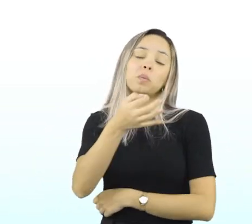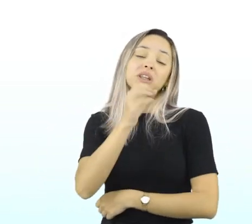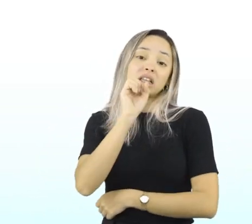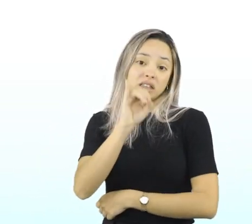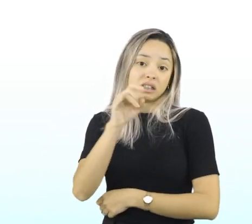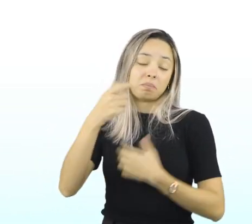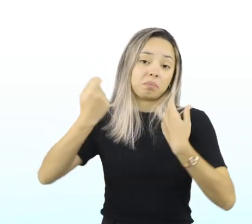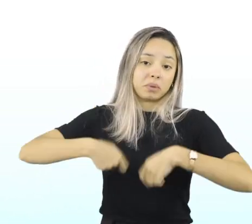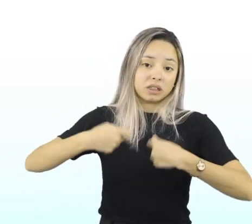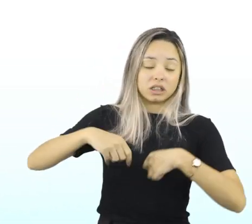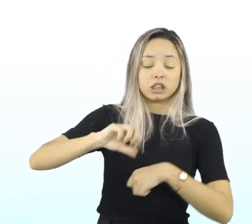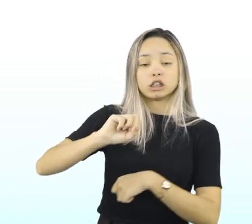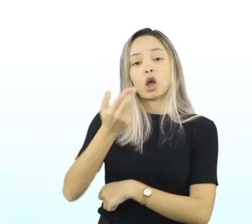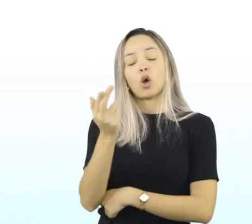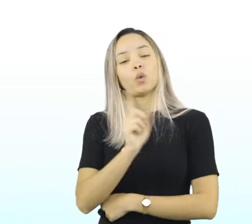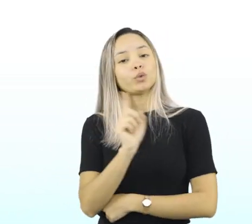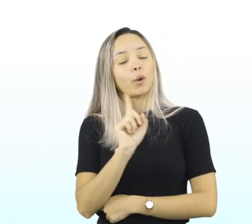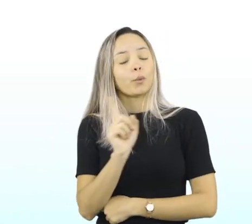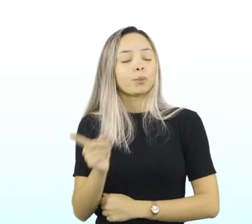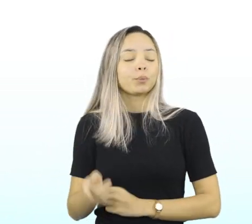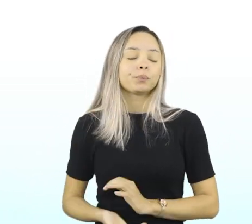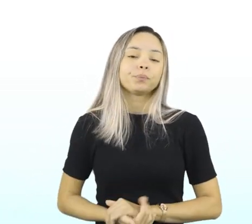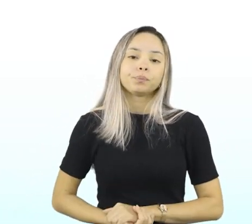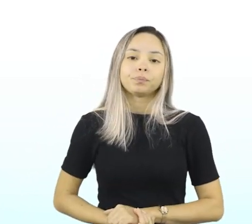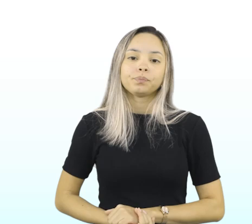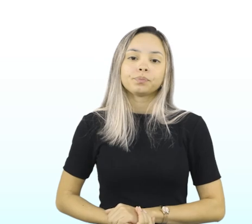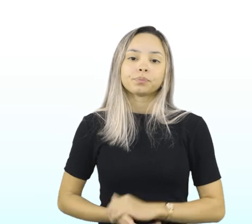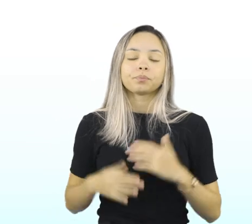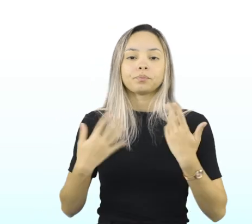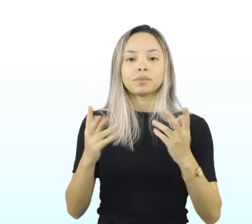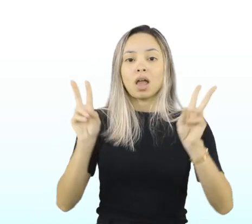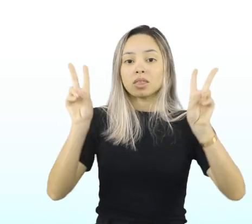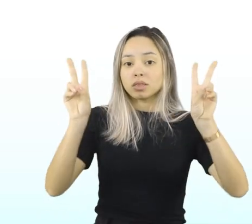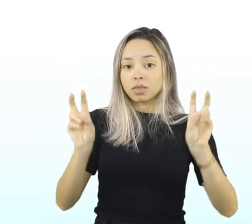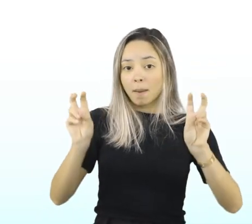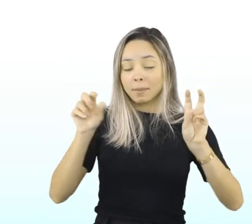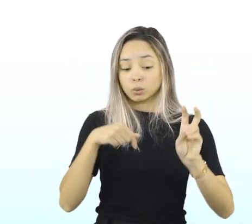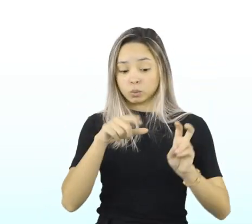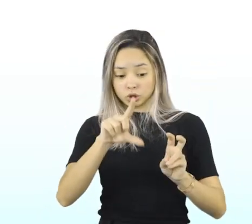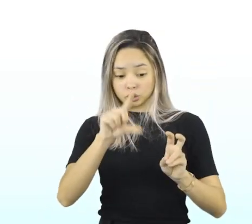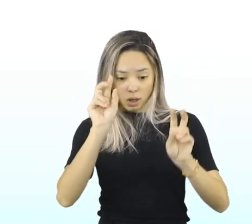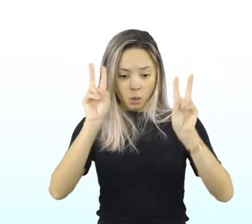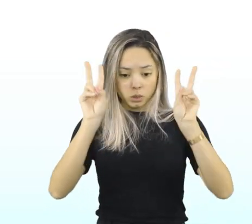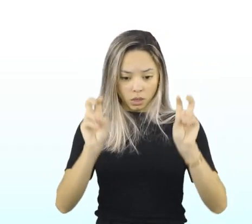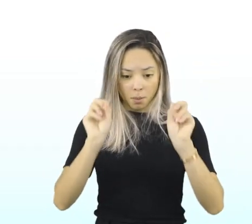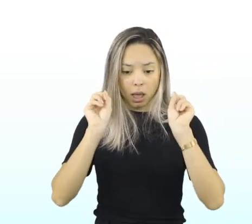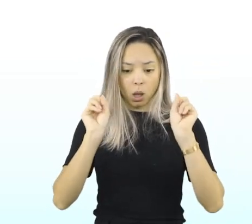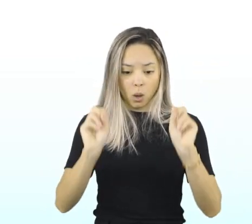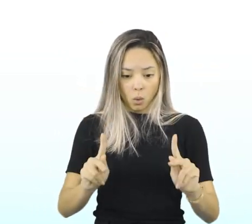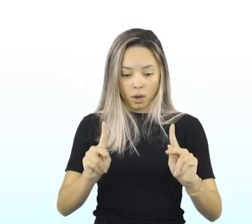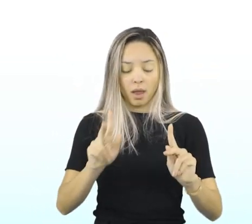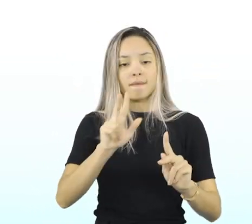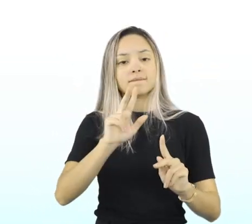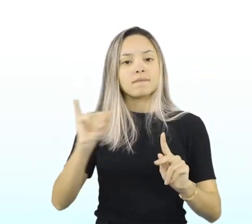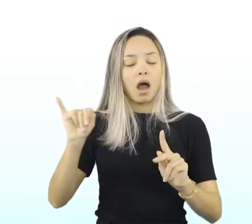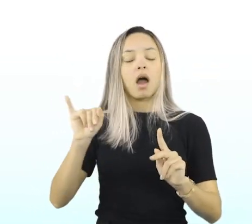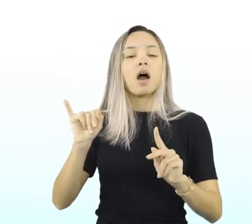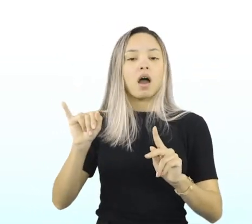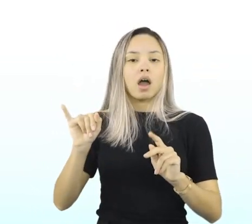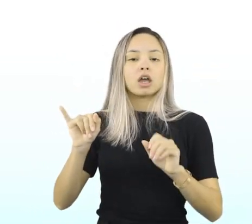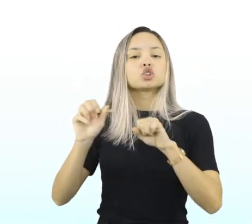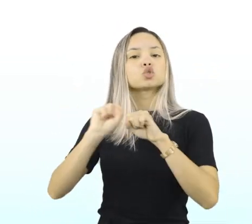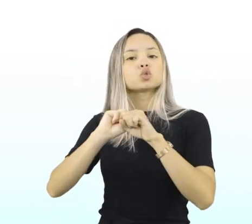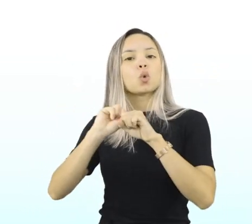vai argumentar e vai dizer se é necessário ou não, tá? Então, isso aí, tema. Então, pegou o tema, circula